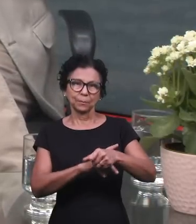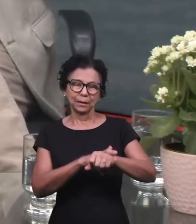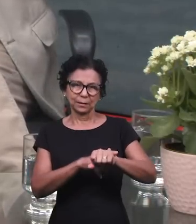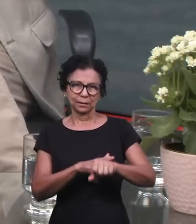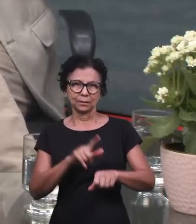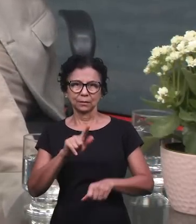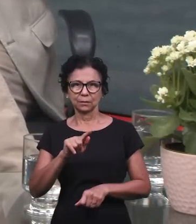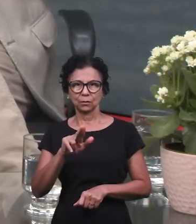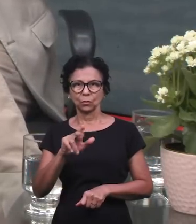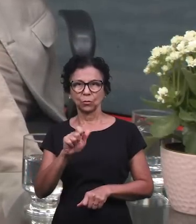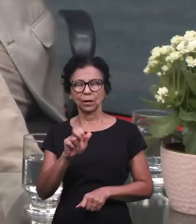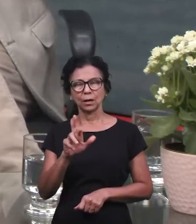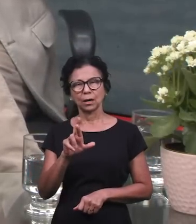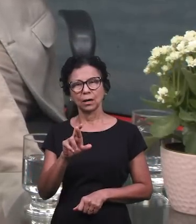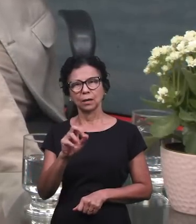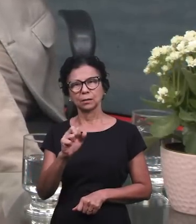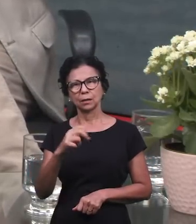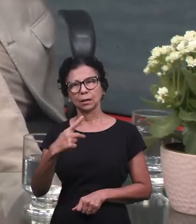que é